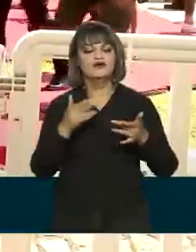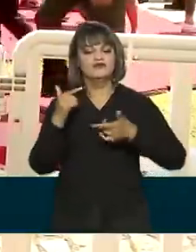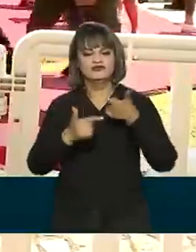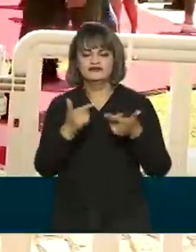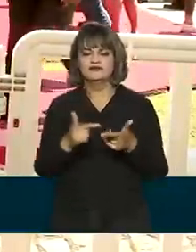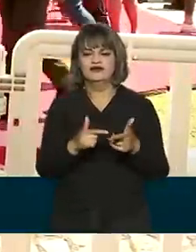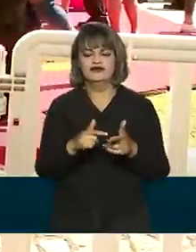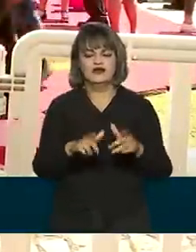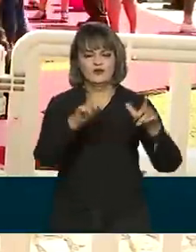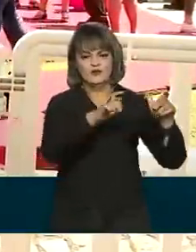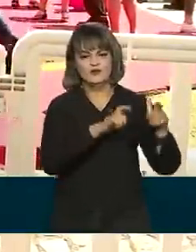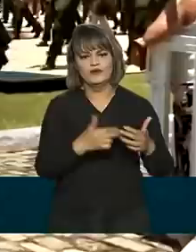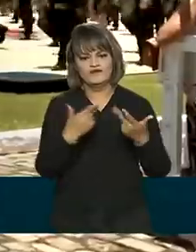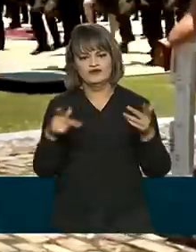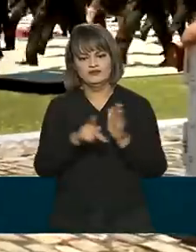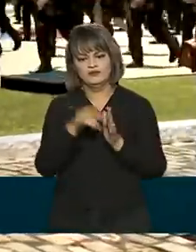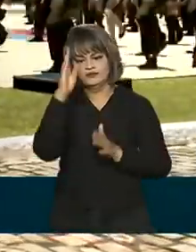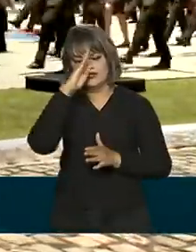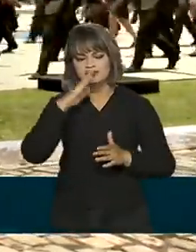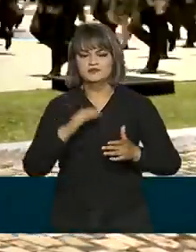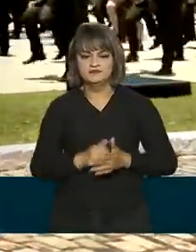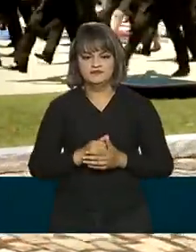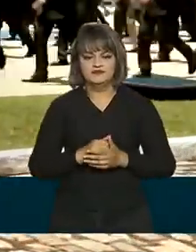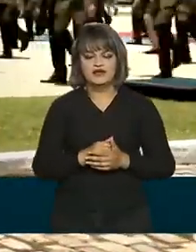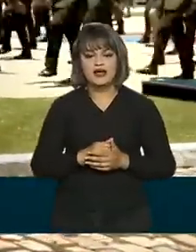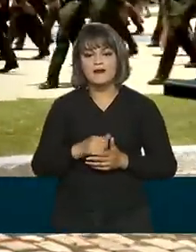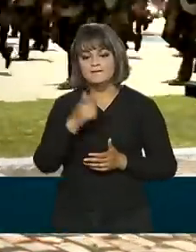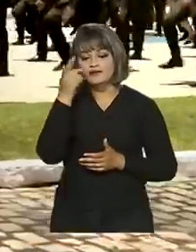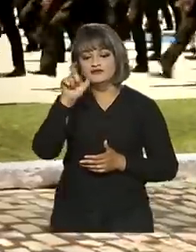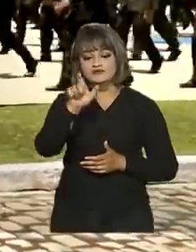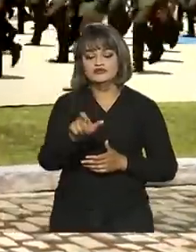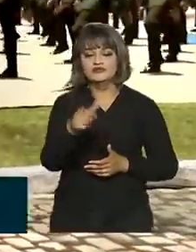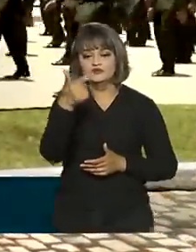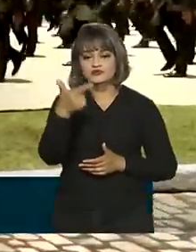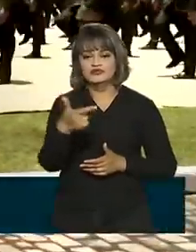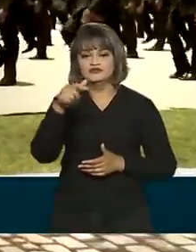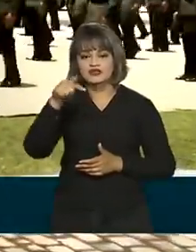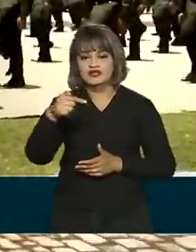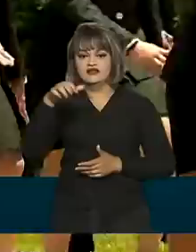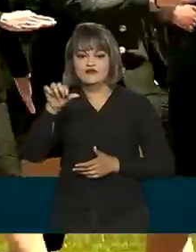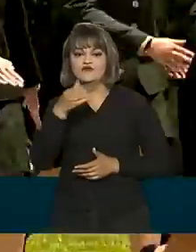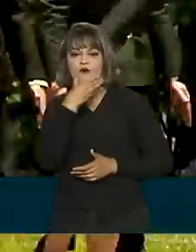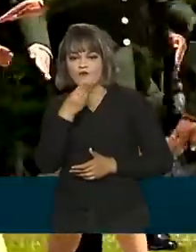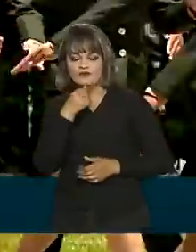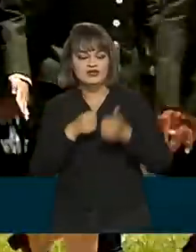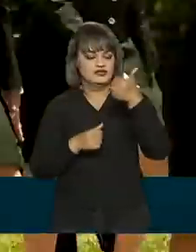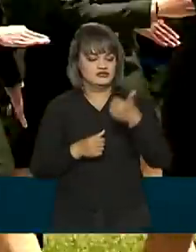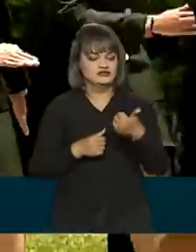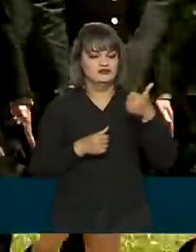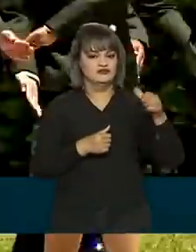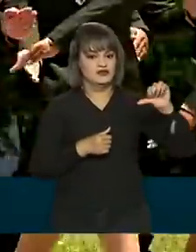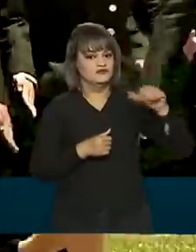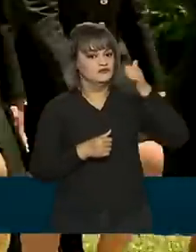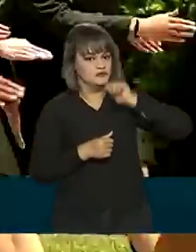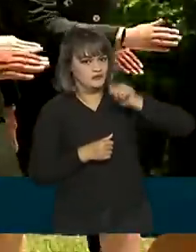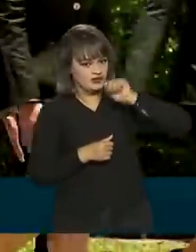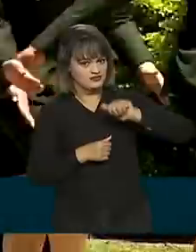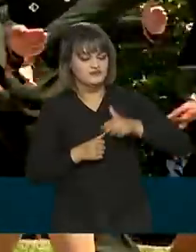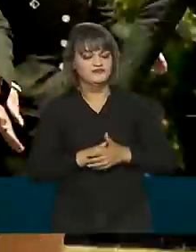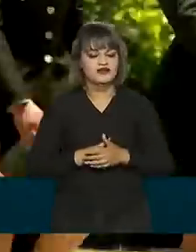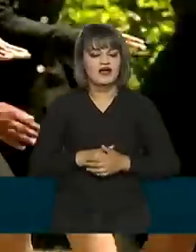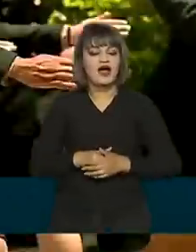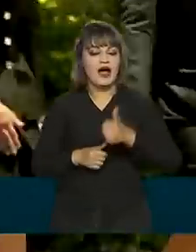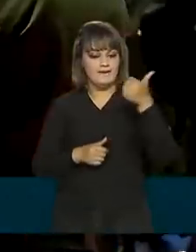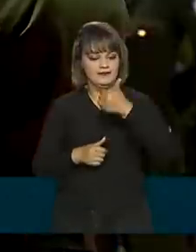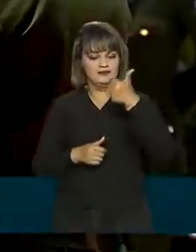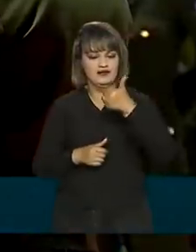em diversos quartéis do Brasil tempo dos Romanos 279 era um homem e sempre 19 mulheres a